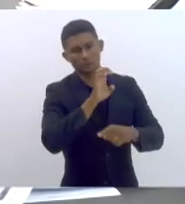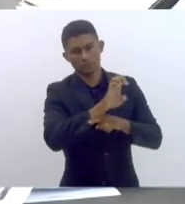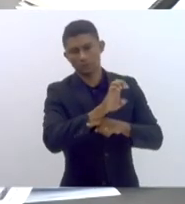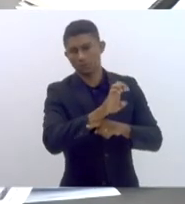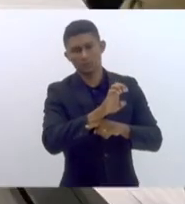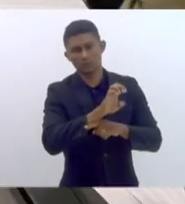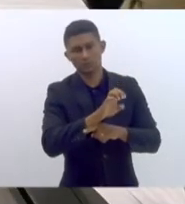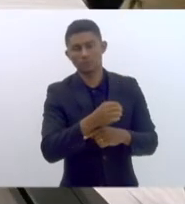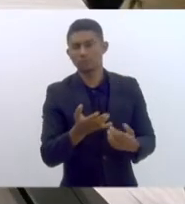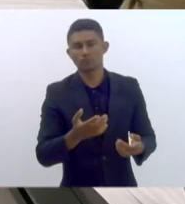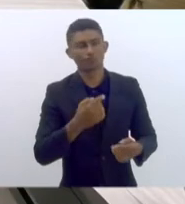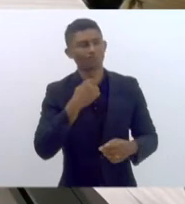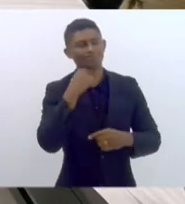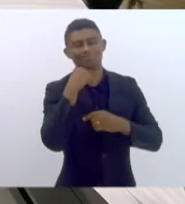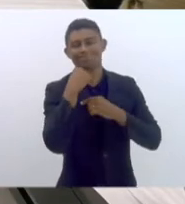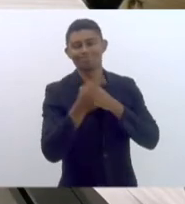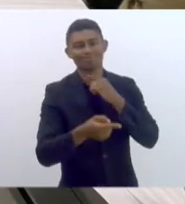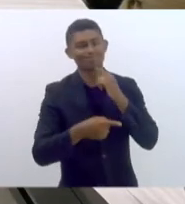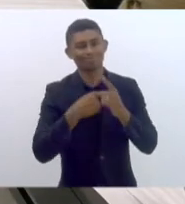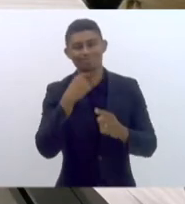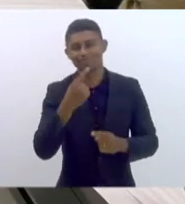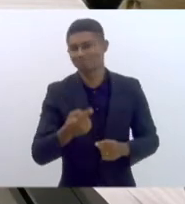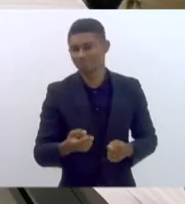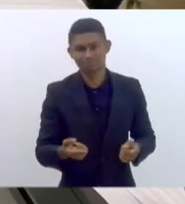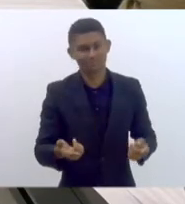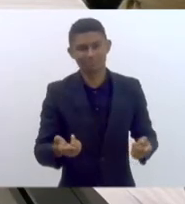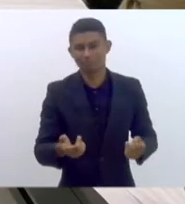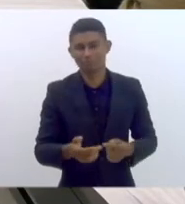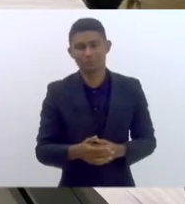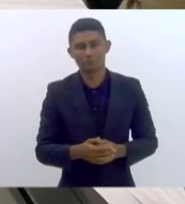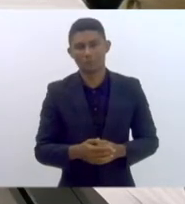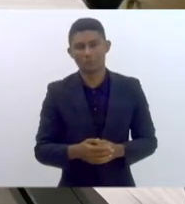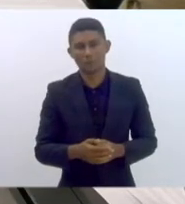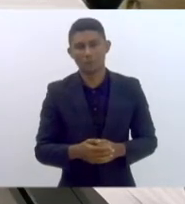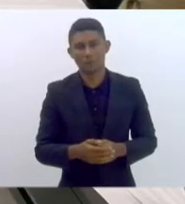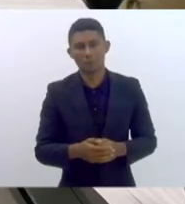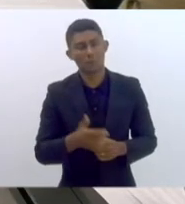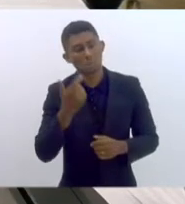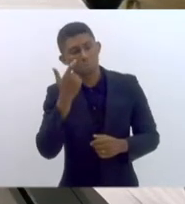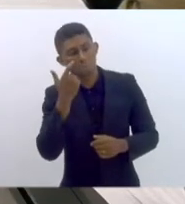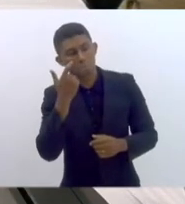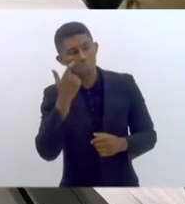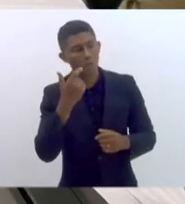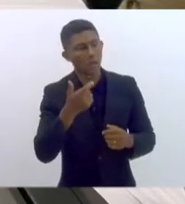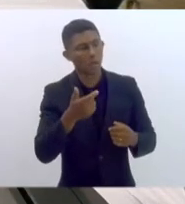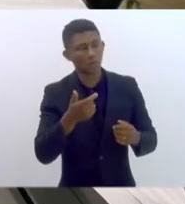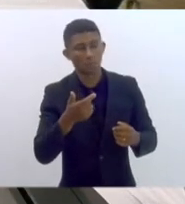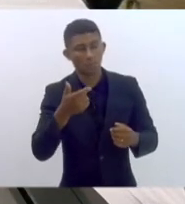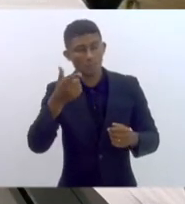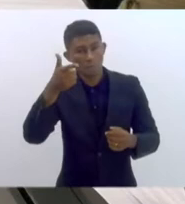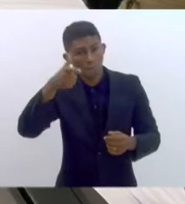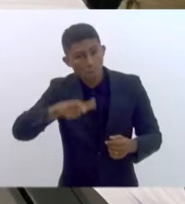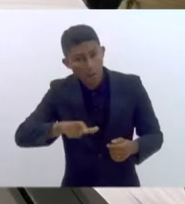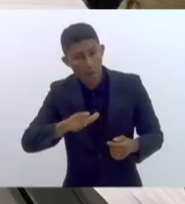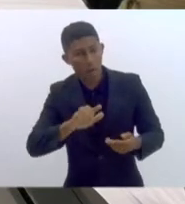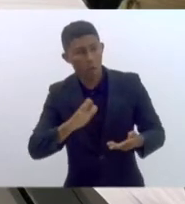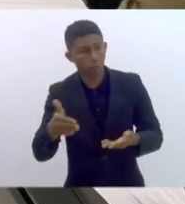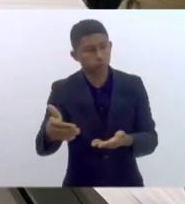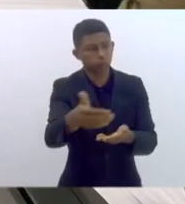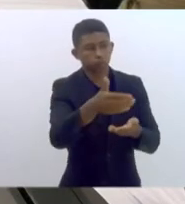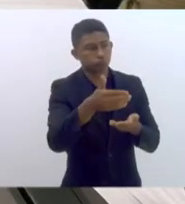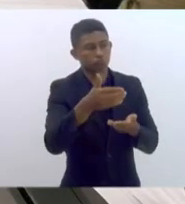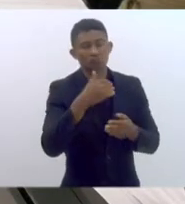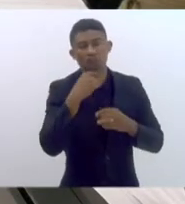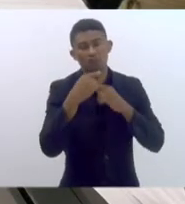nenhuma possibilidade de ter uma previsão de fluxo de caixa. Então, este é